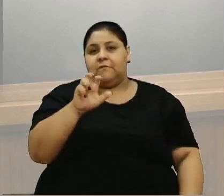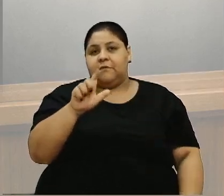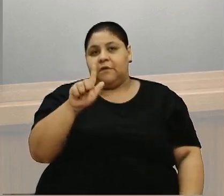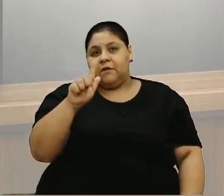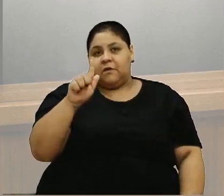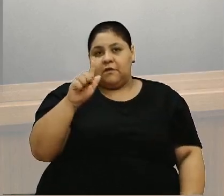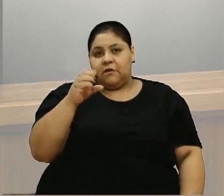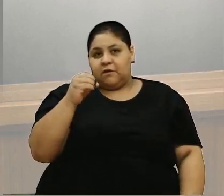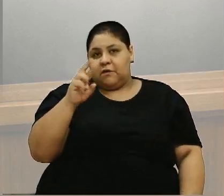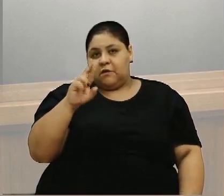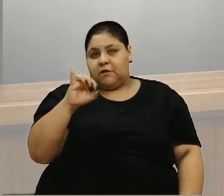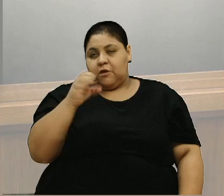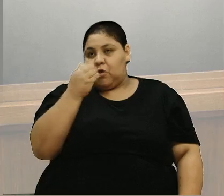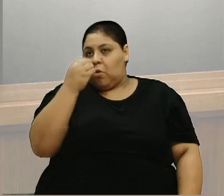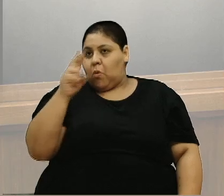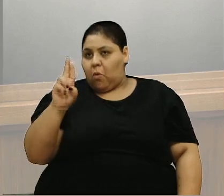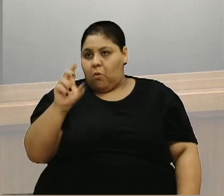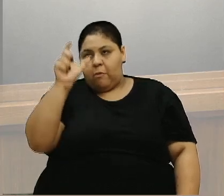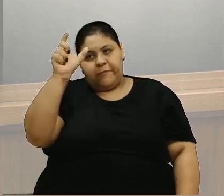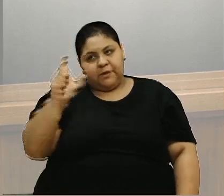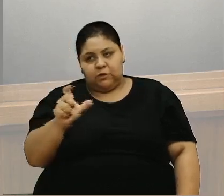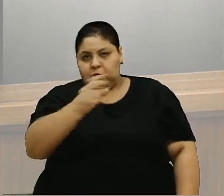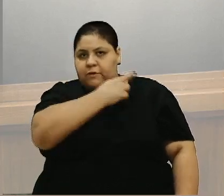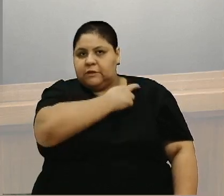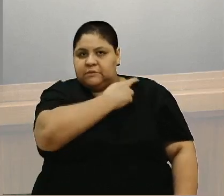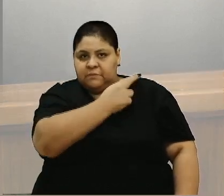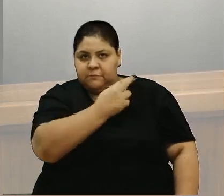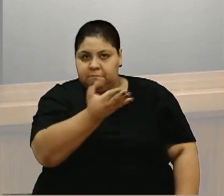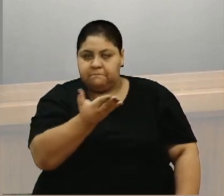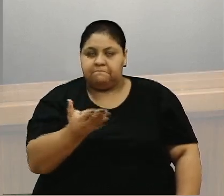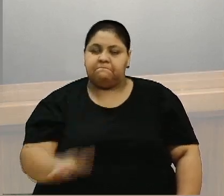estivesse responsável, pode ser... No momento oportuno, uma parte.